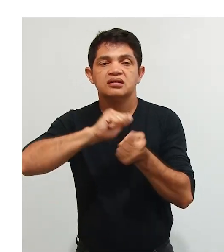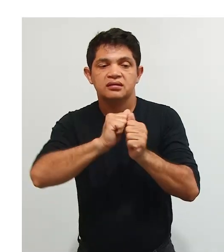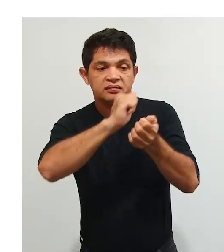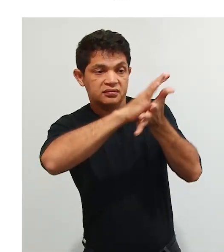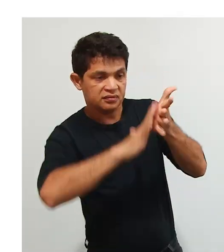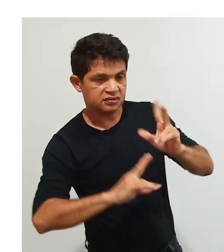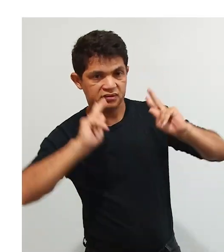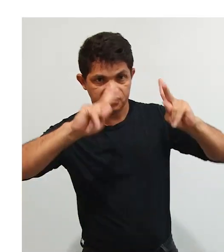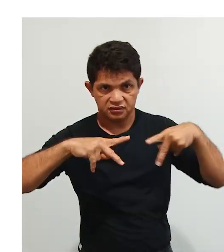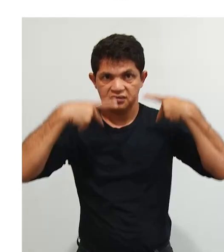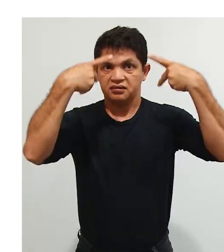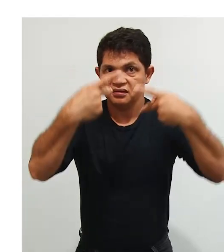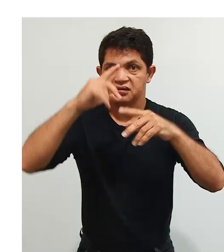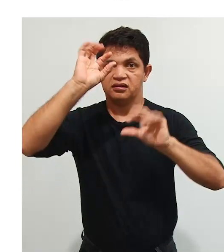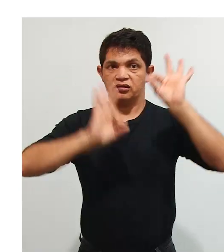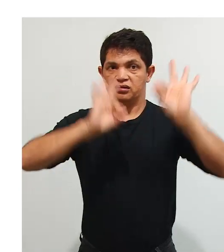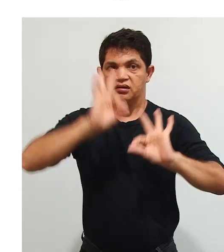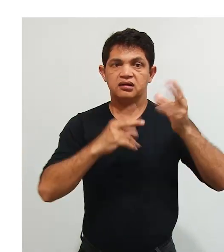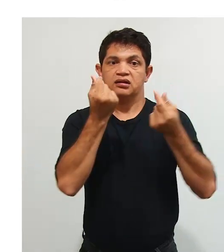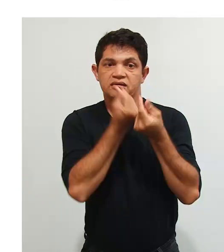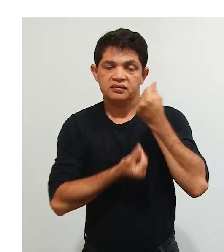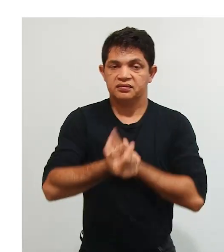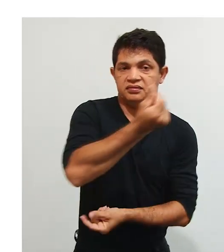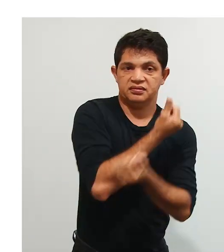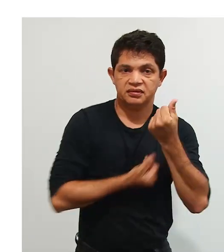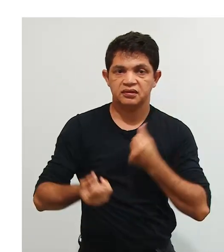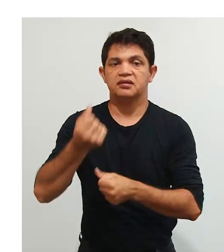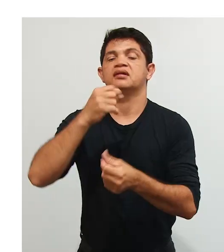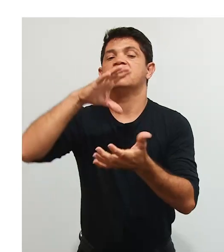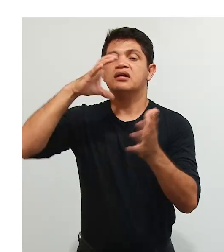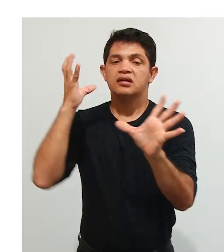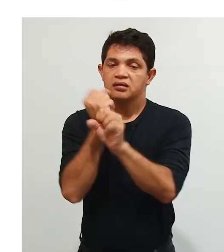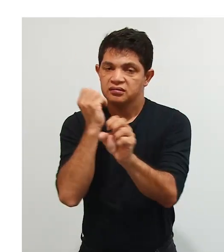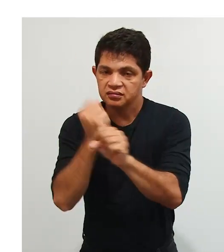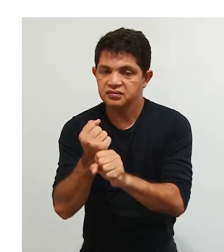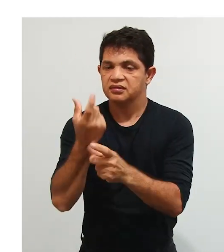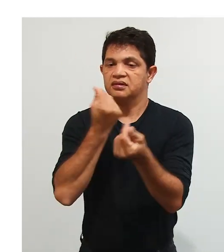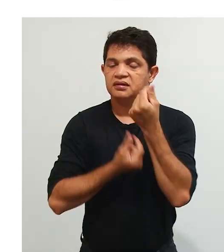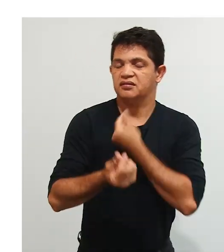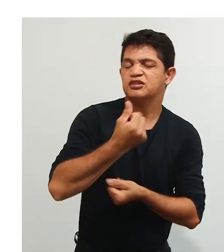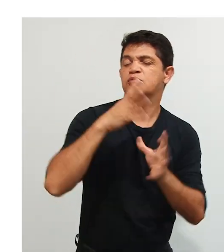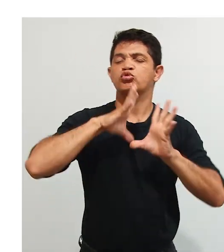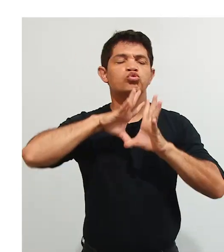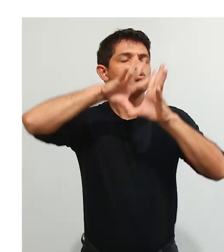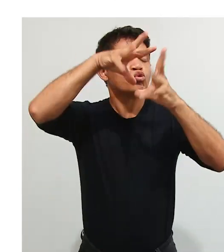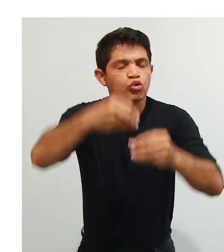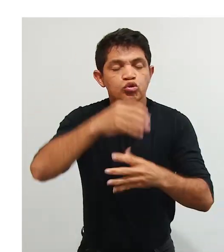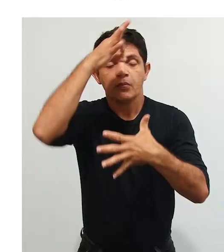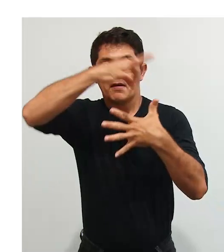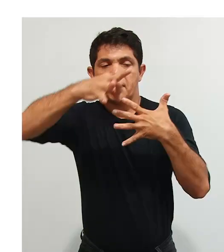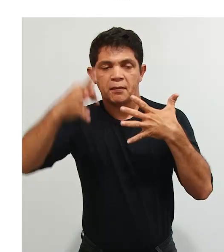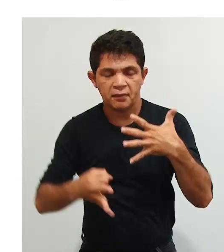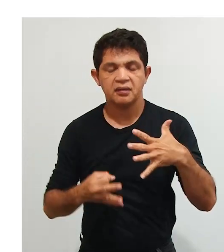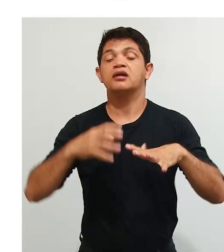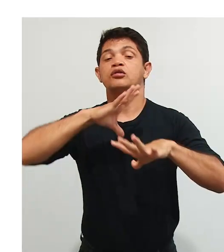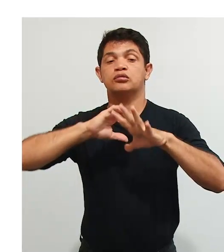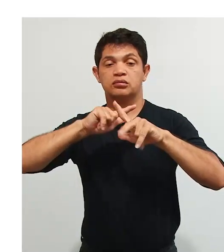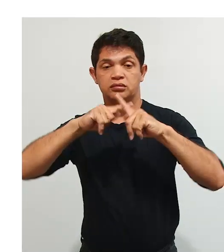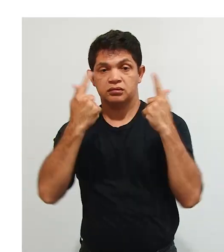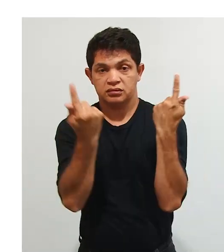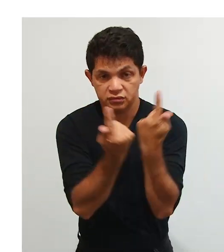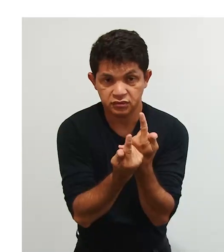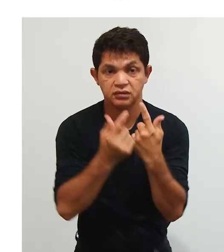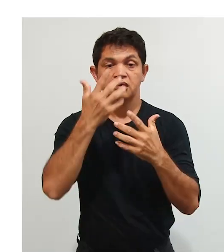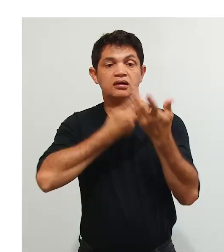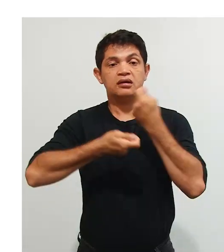analisar dados orçamentários e financeiros, coordenar compras, investimentos e contratações de